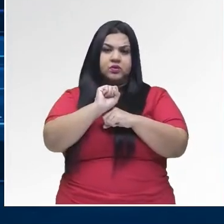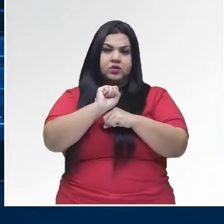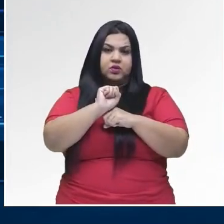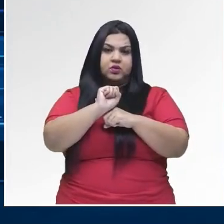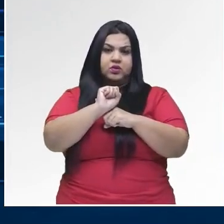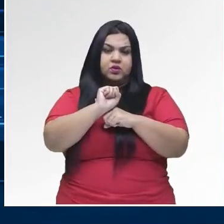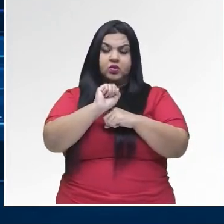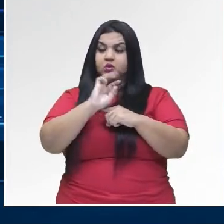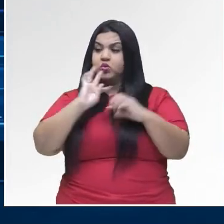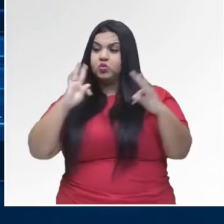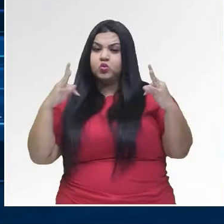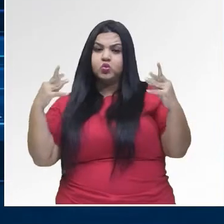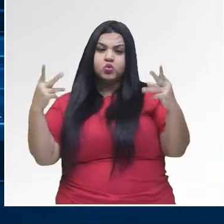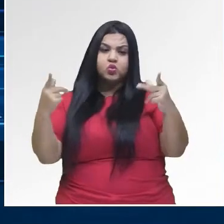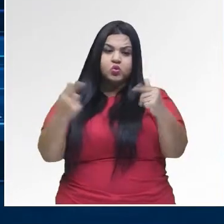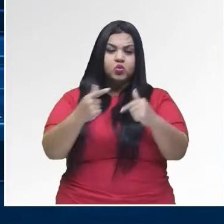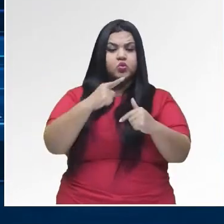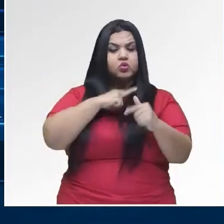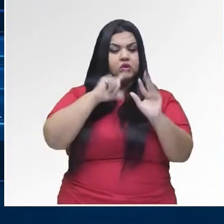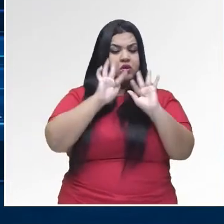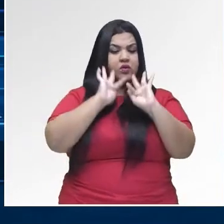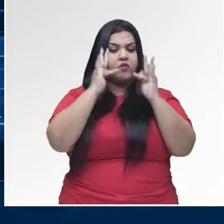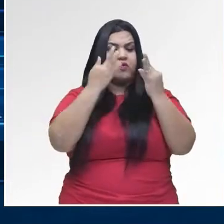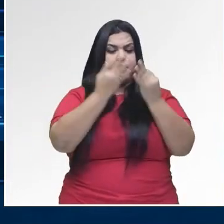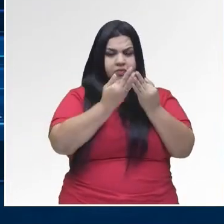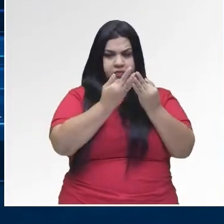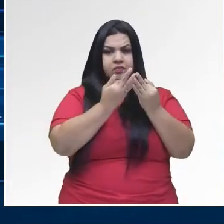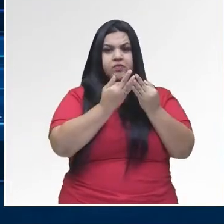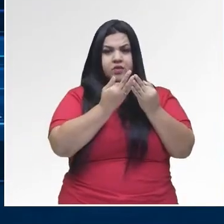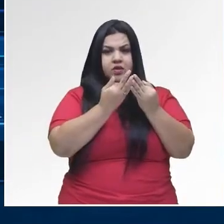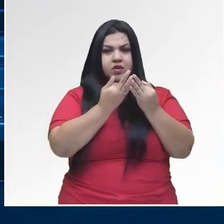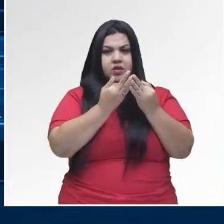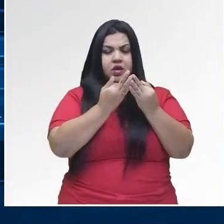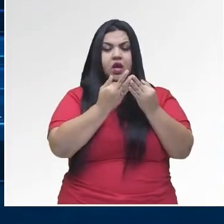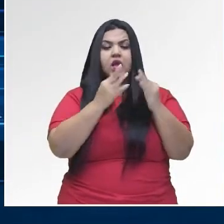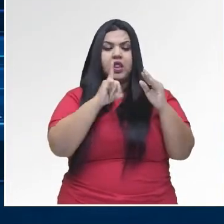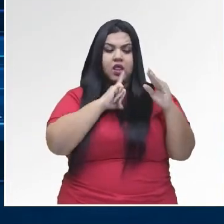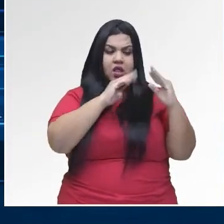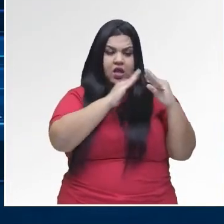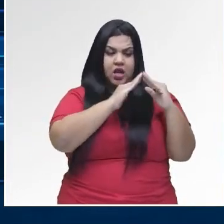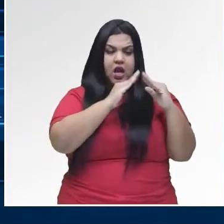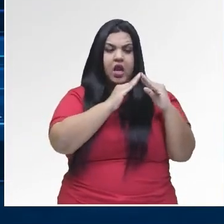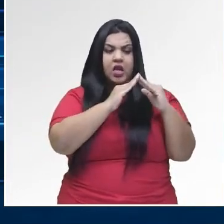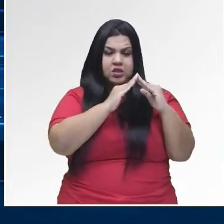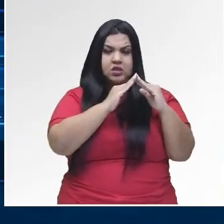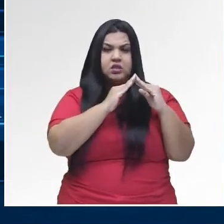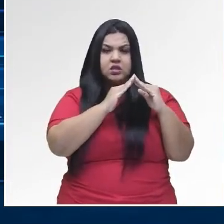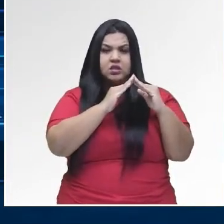Vocês todos têm uma família. Não é? Você tem uma casa, você tem um lar.